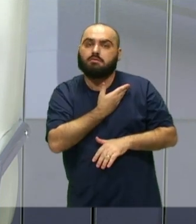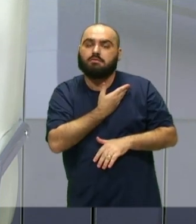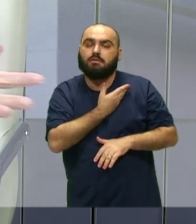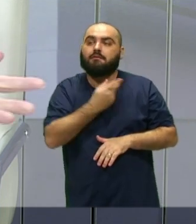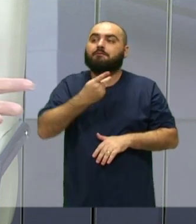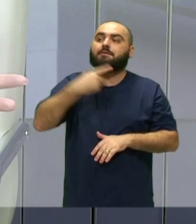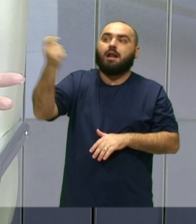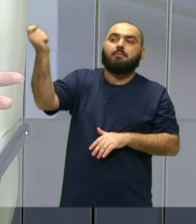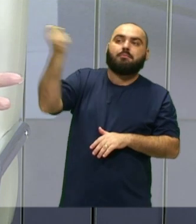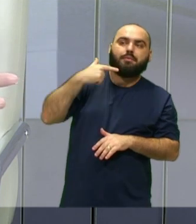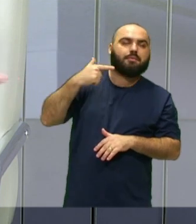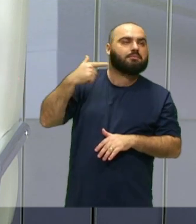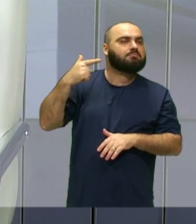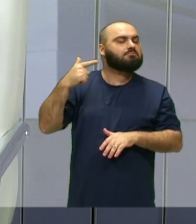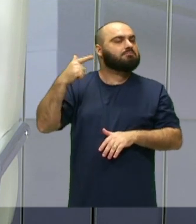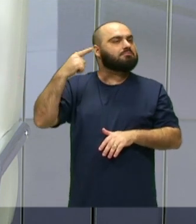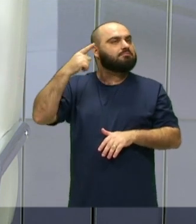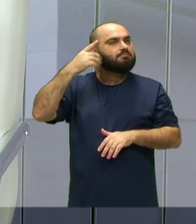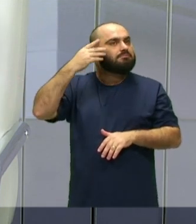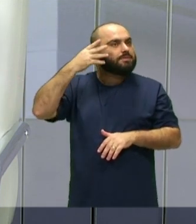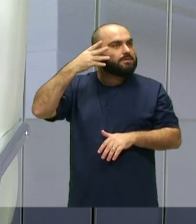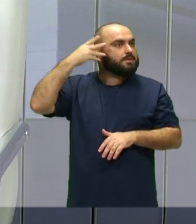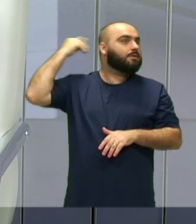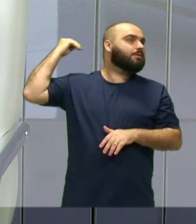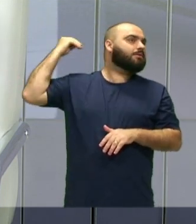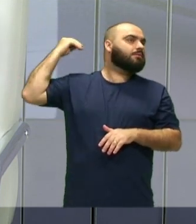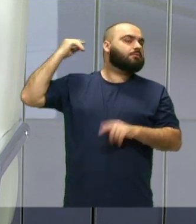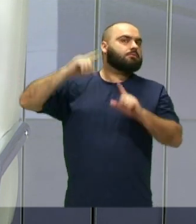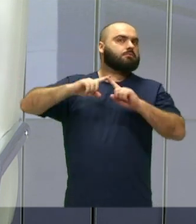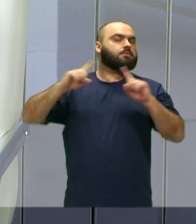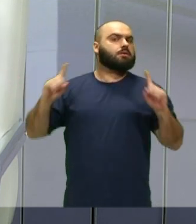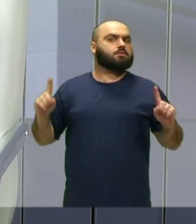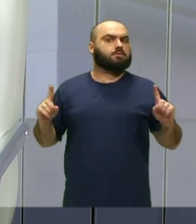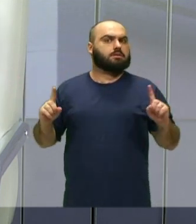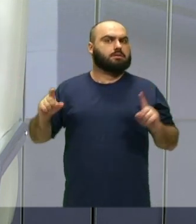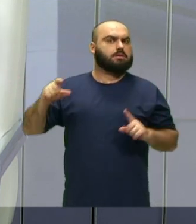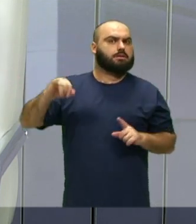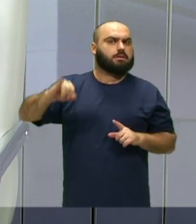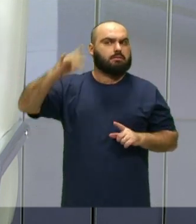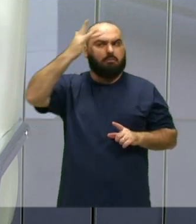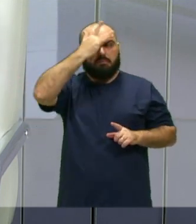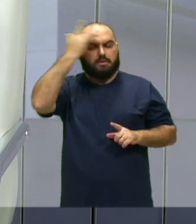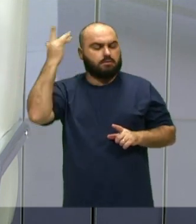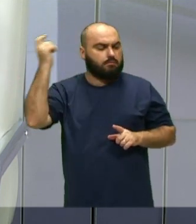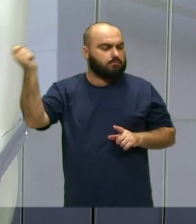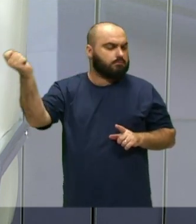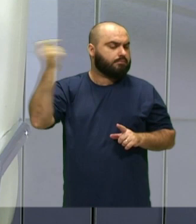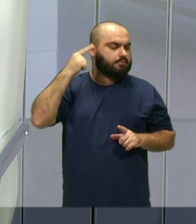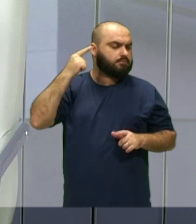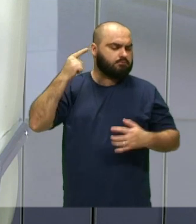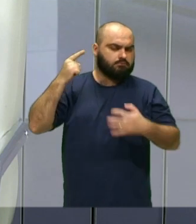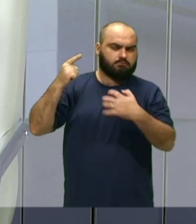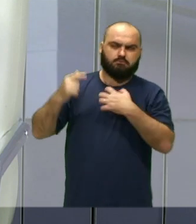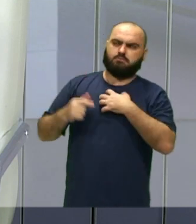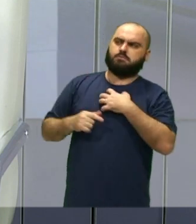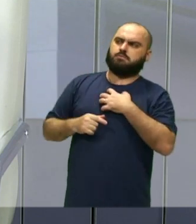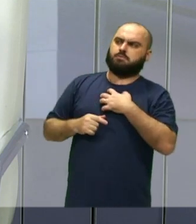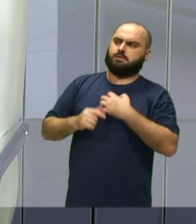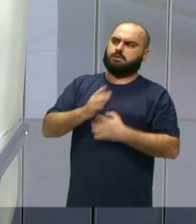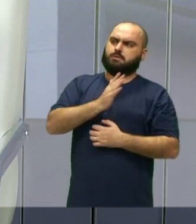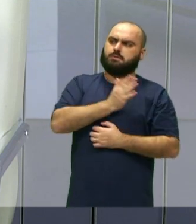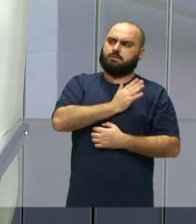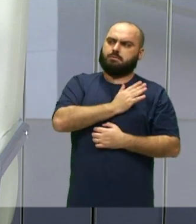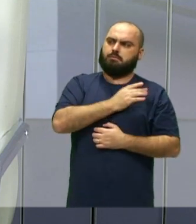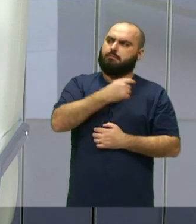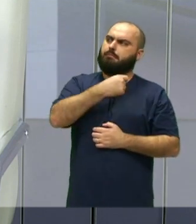coisa e para nós passa despercebido. Mas, por algum motivo, se a pessoa fez e a gente sentir assim uma afliçãozinha no coração, um